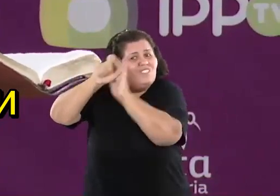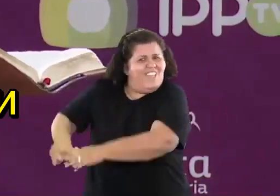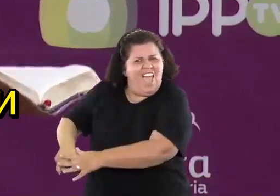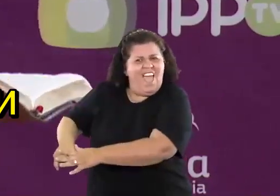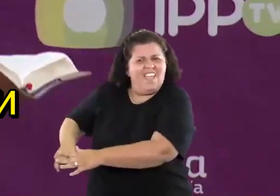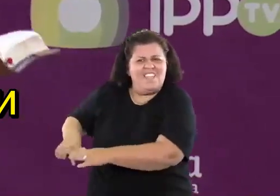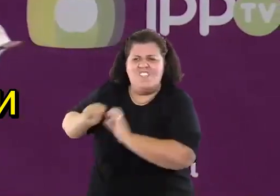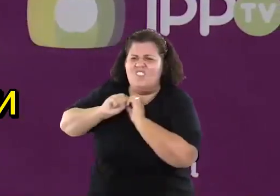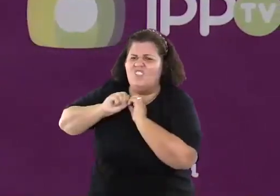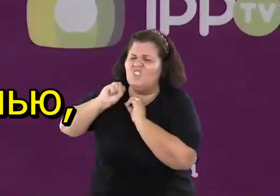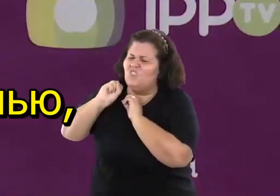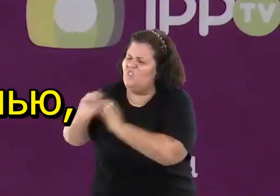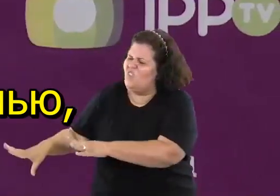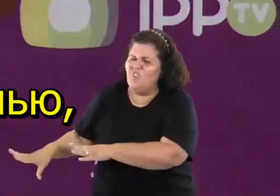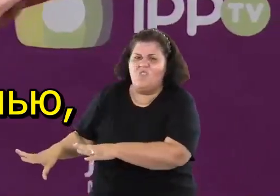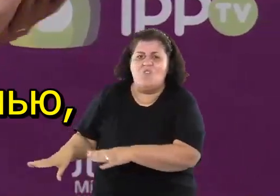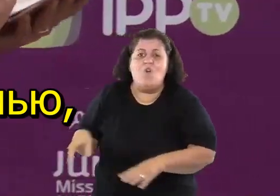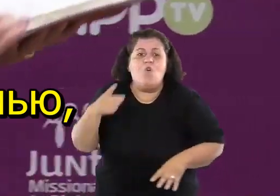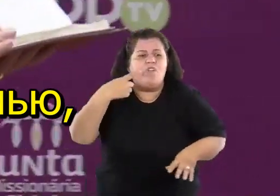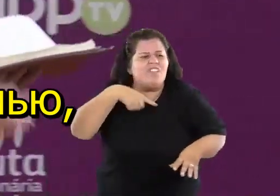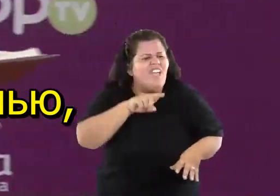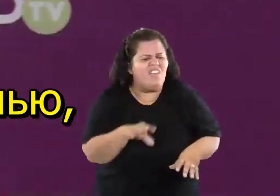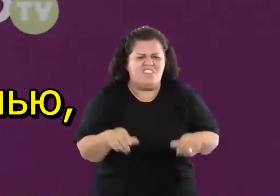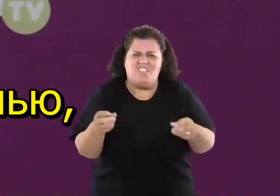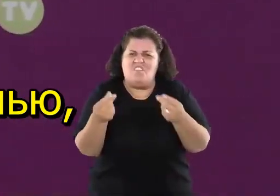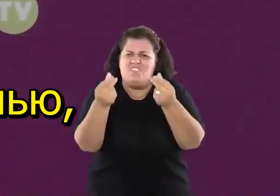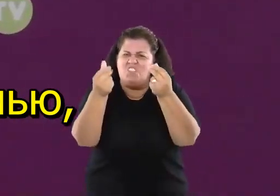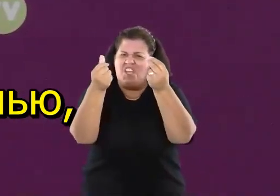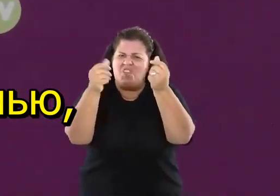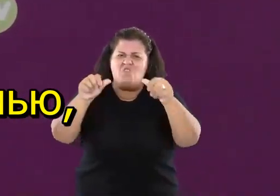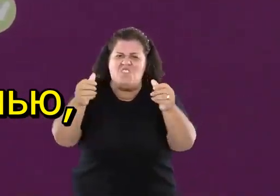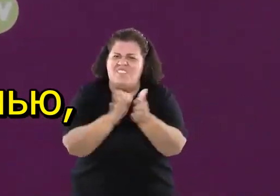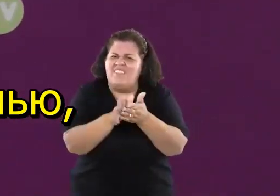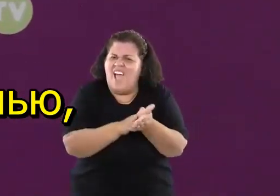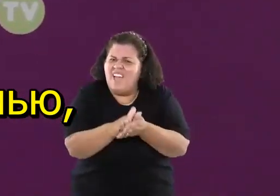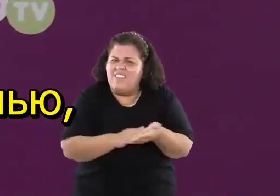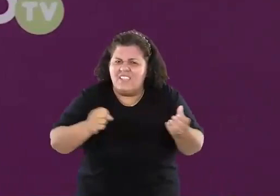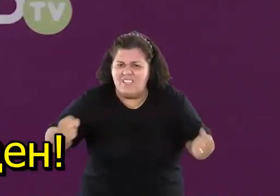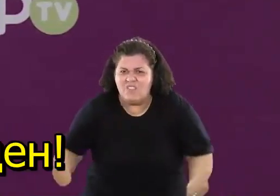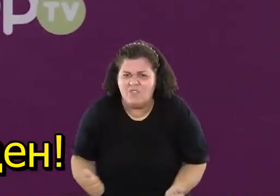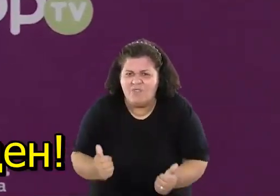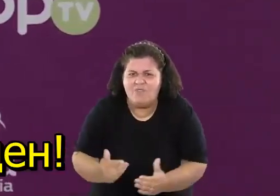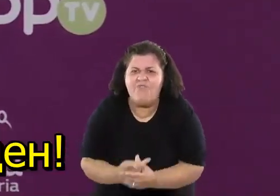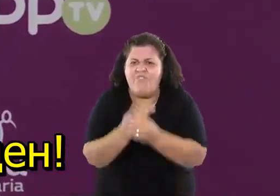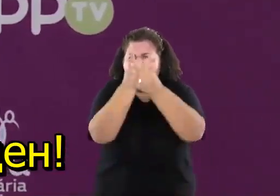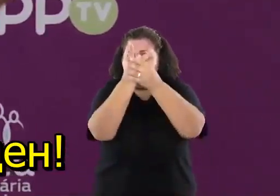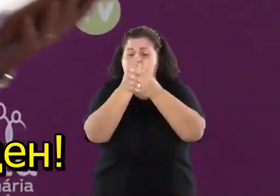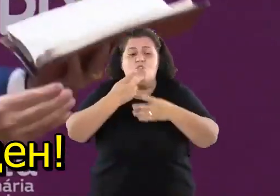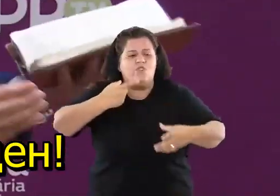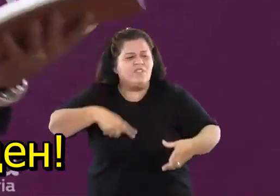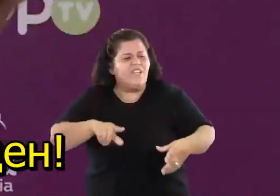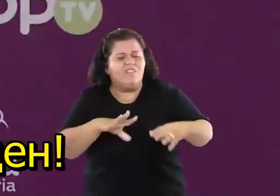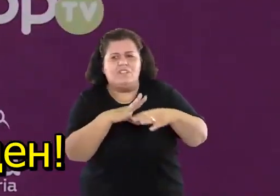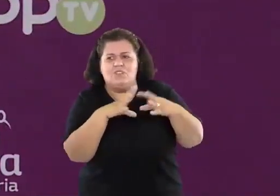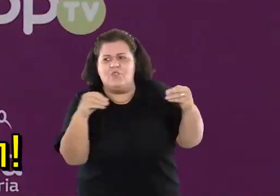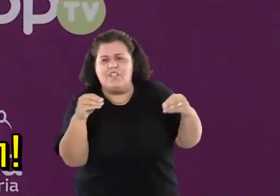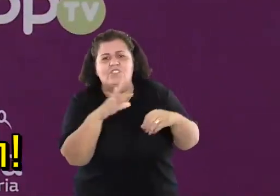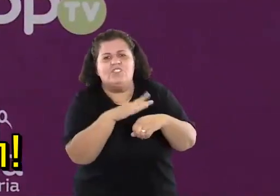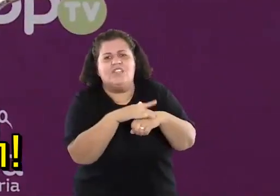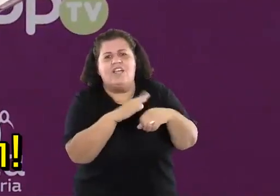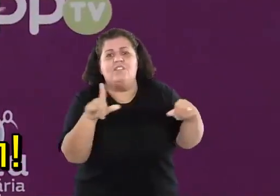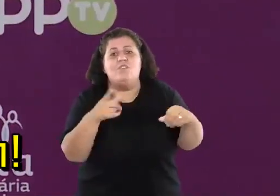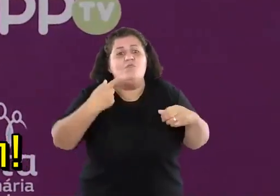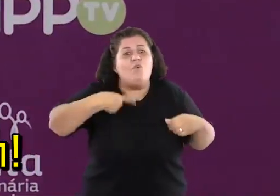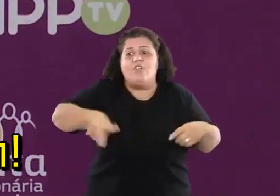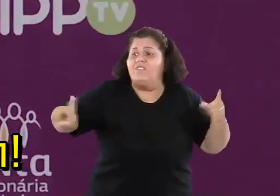7 demônios é liberto, aquele que estava arruinado pela vida é recuperado por Ele, aquele que estava perdido é encontrado,